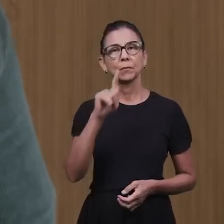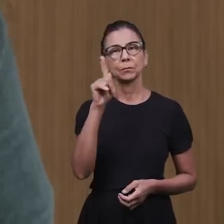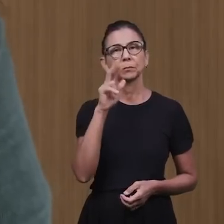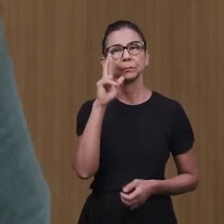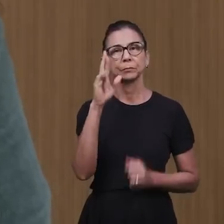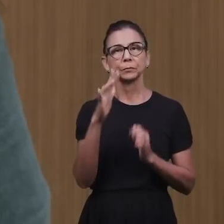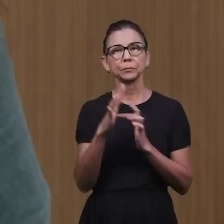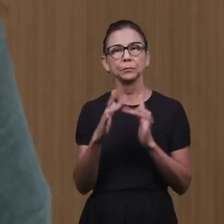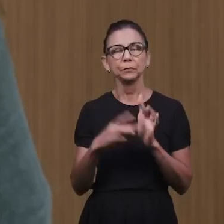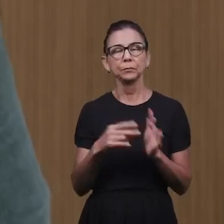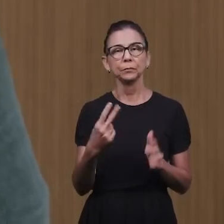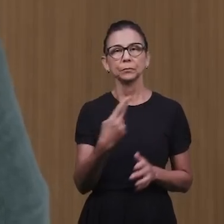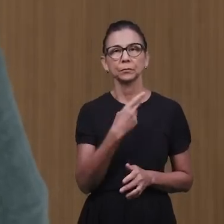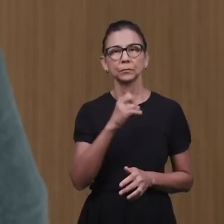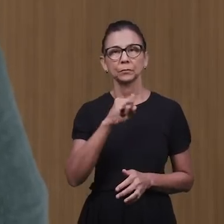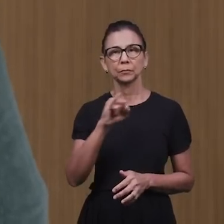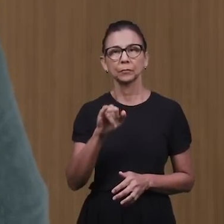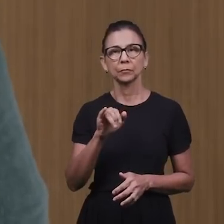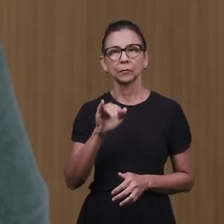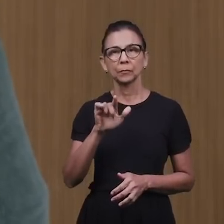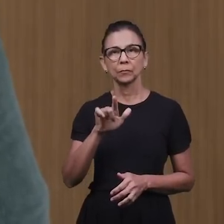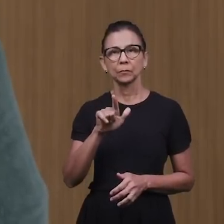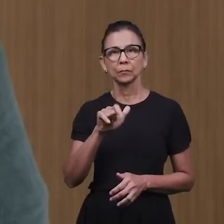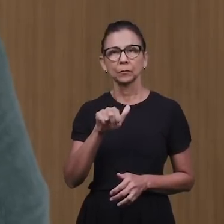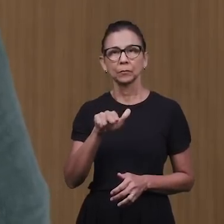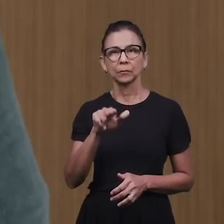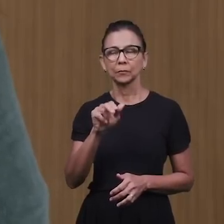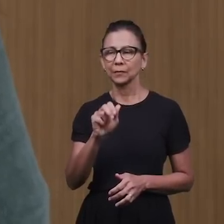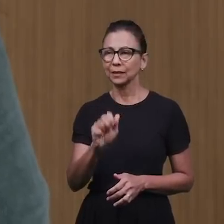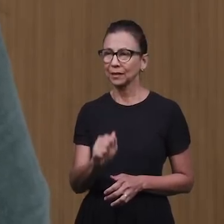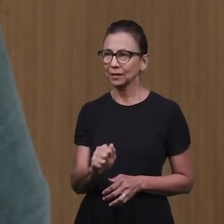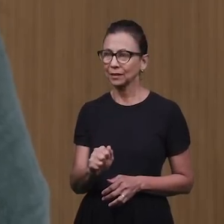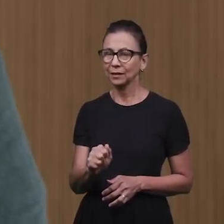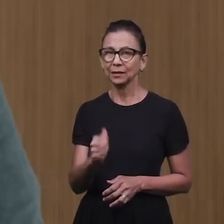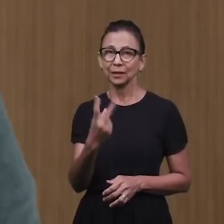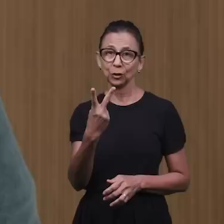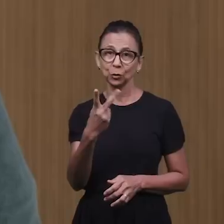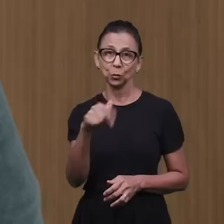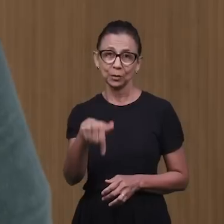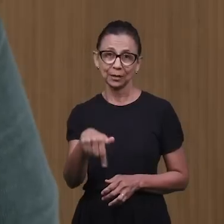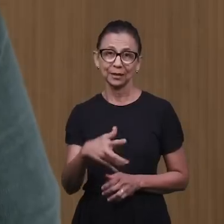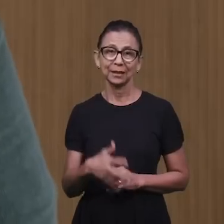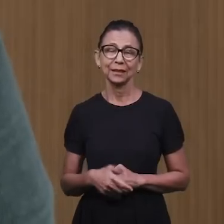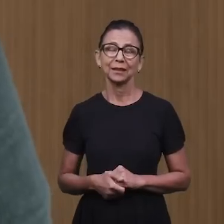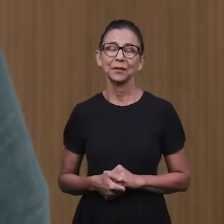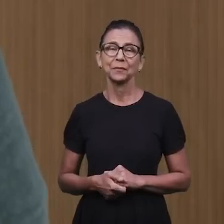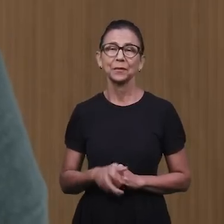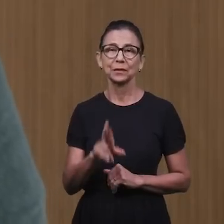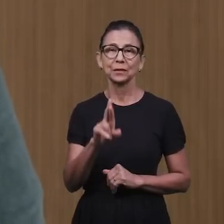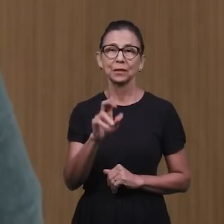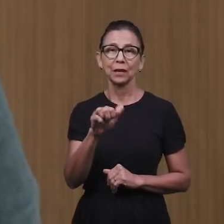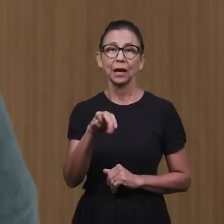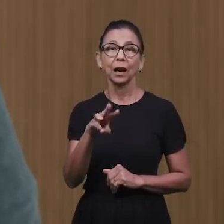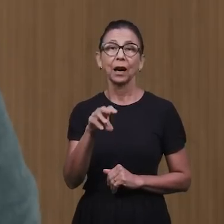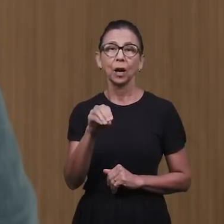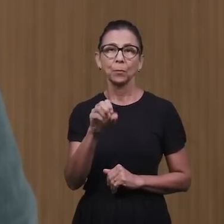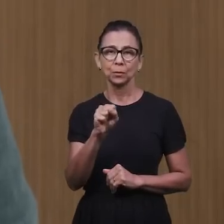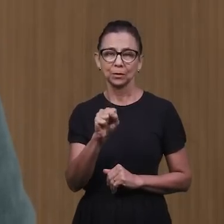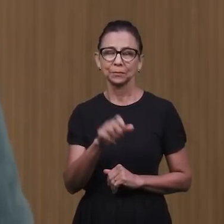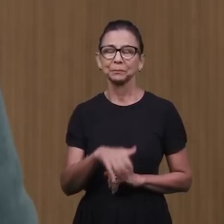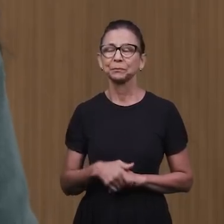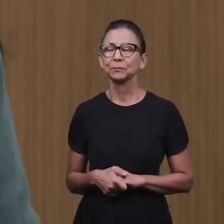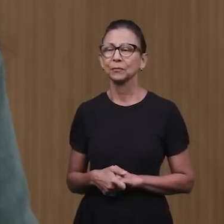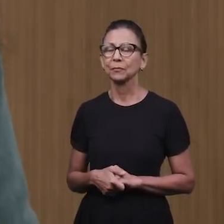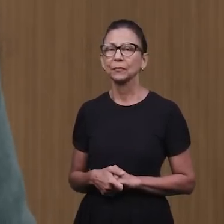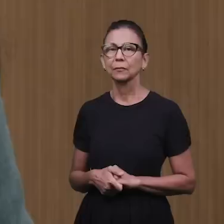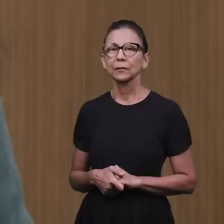de Aribiri 2, Ministério do Pastor Daniel Batista. E eu tenho uma pergunta, mas assim,